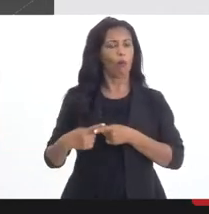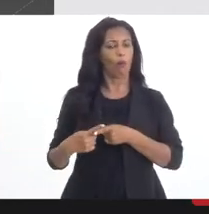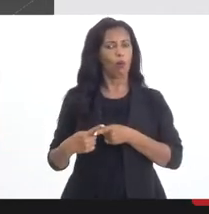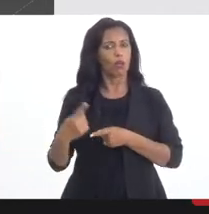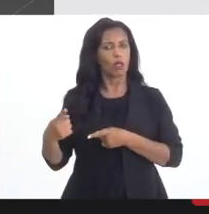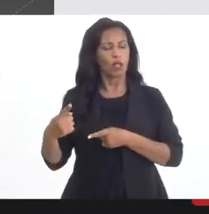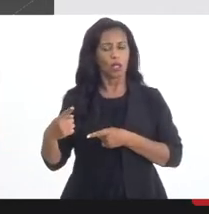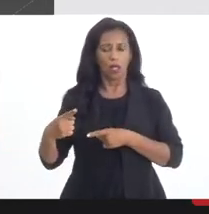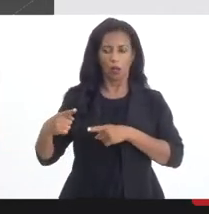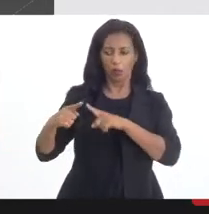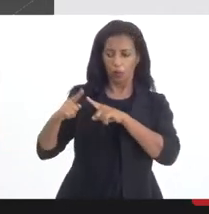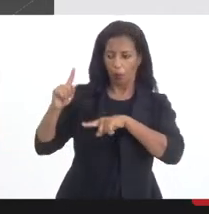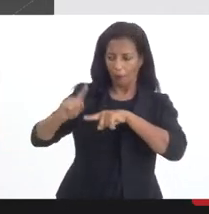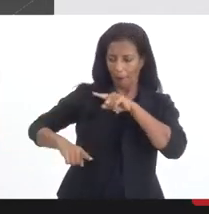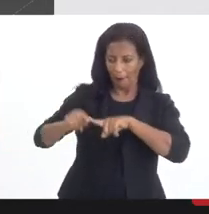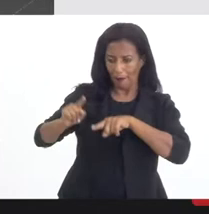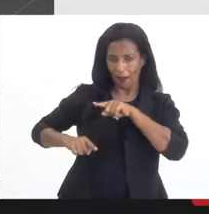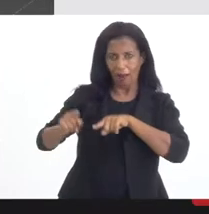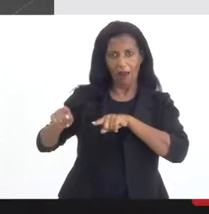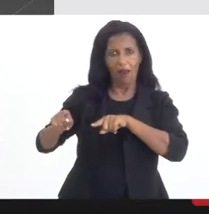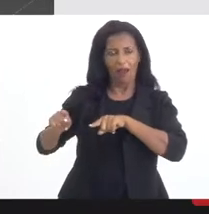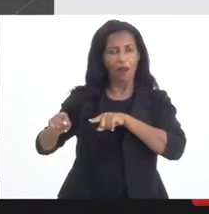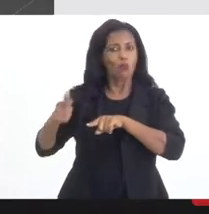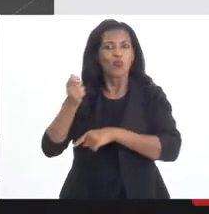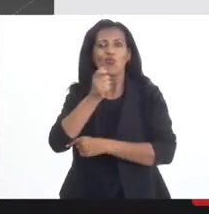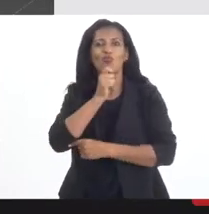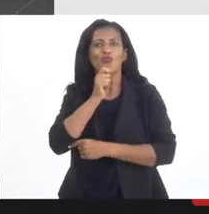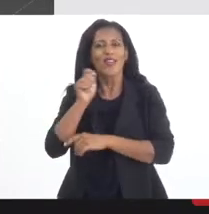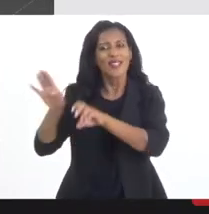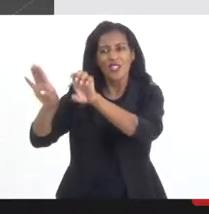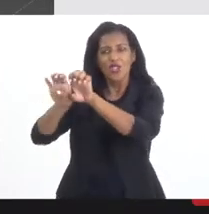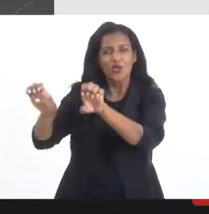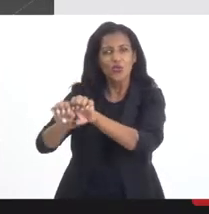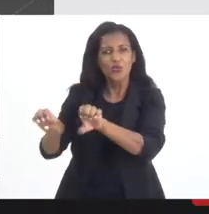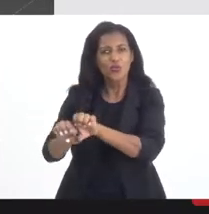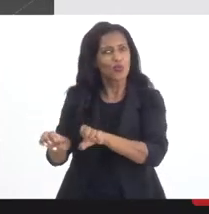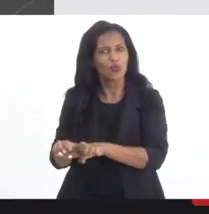seu aparelho público não tem a estrutura necessária.